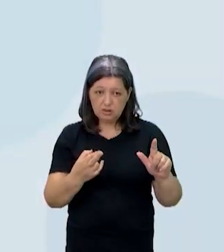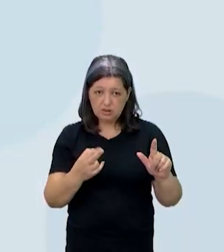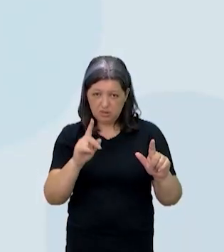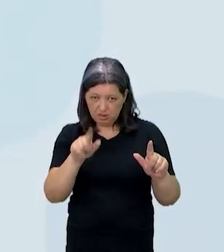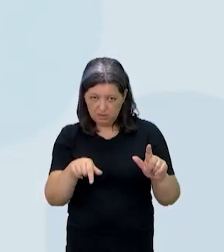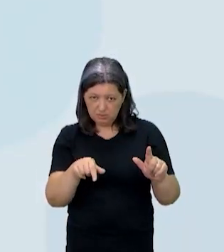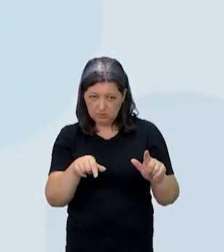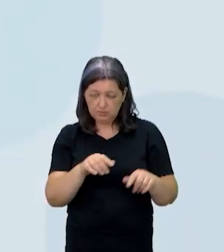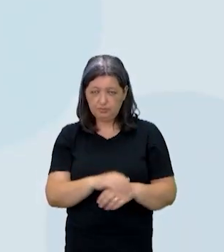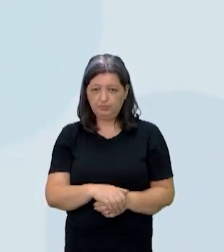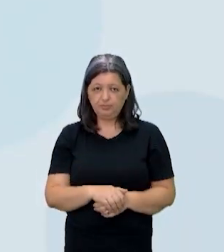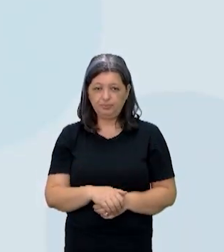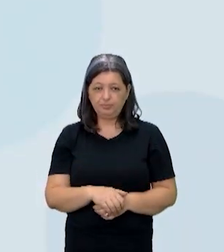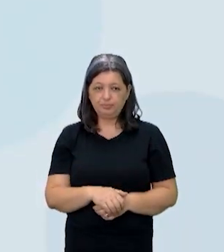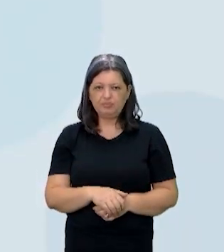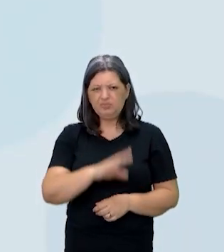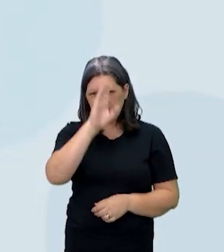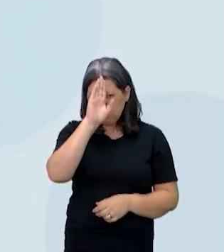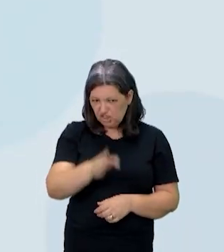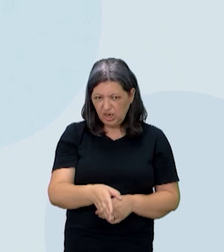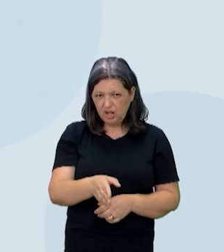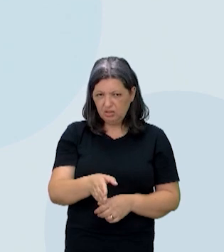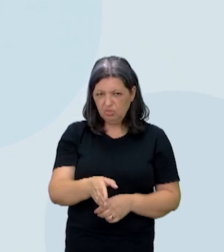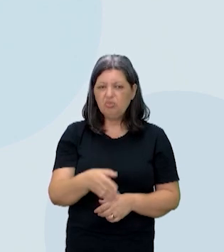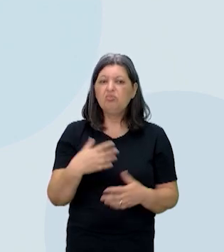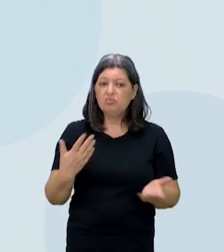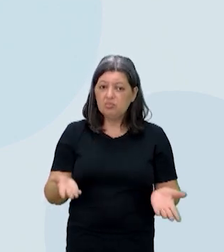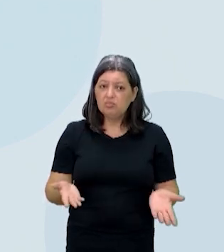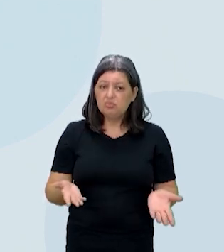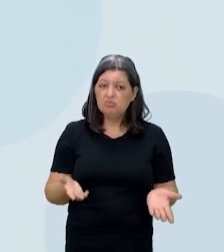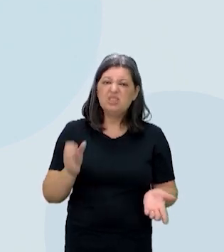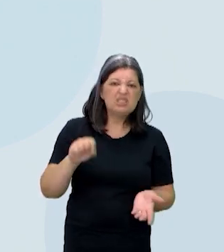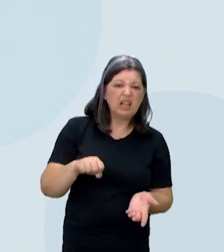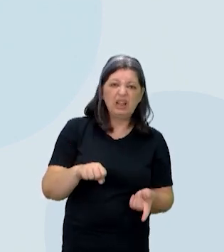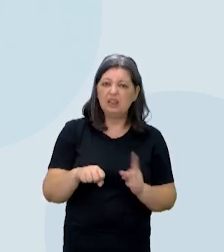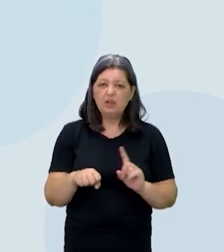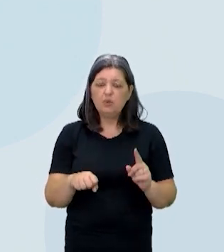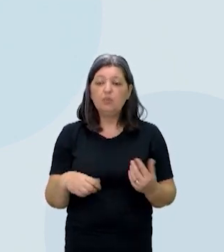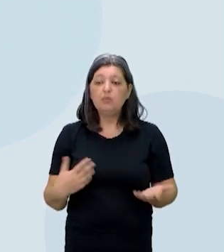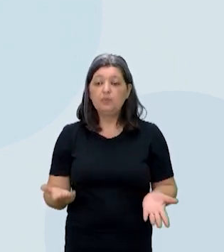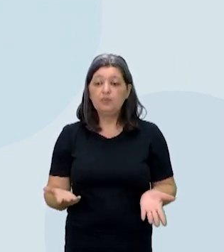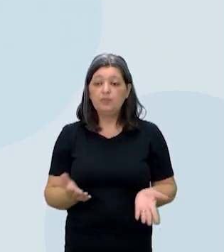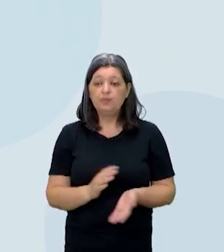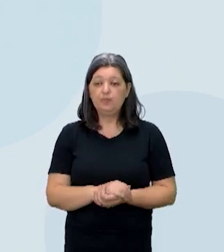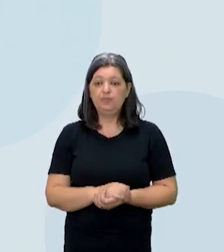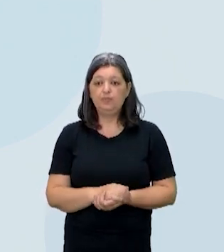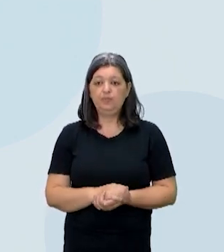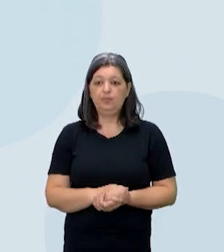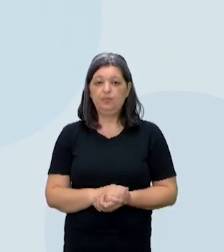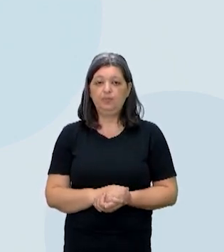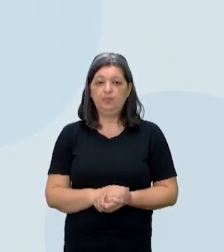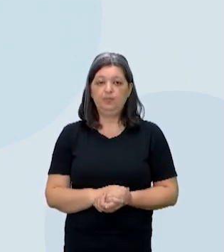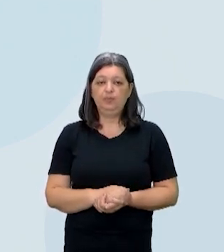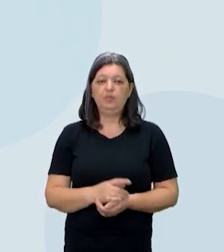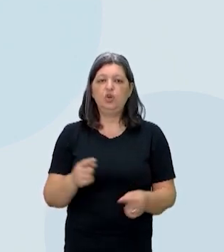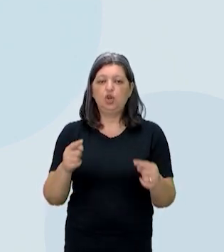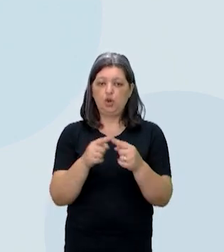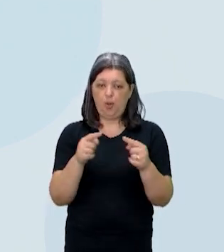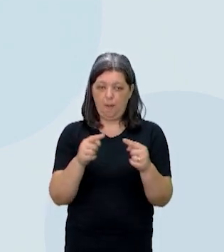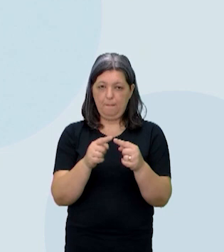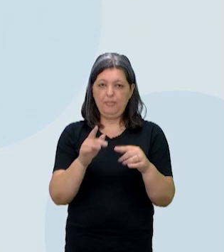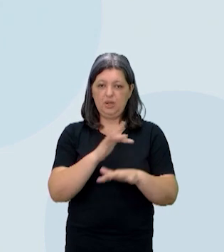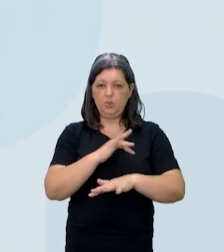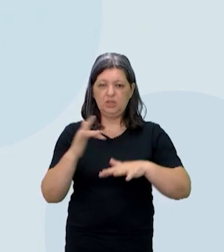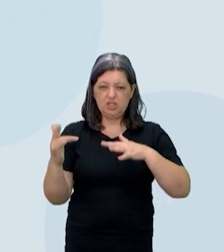que eles conseguem responder, professor Mauro, direto? Vamos ver assim? Será que sim? Tem a ver com rede social. Você está falando rede social.